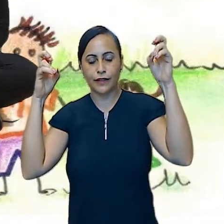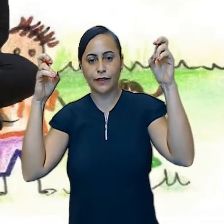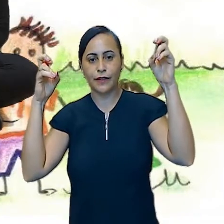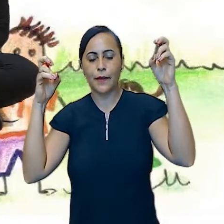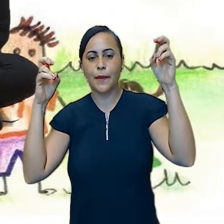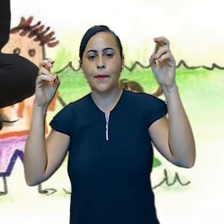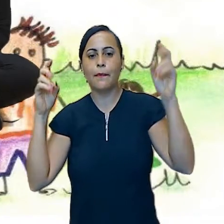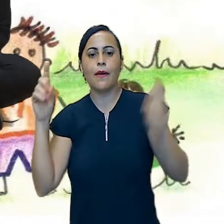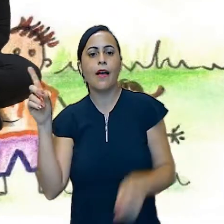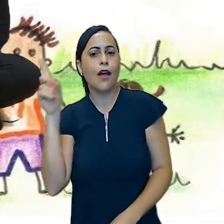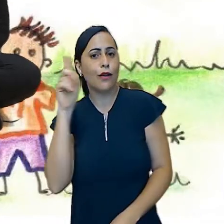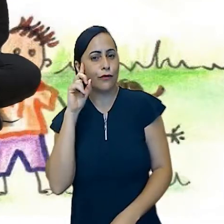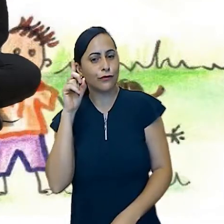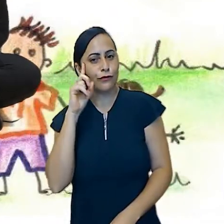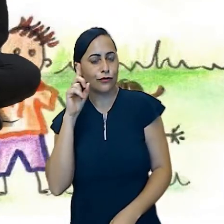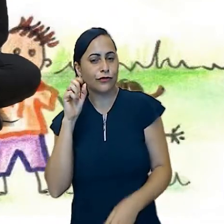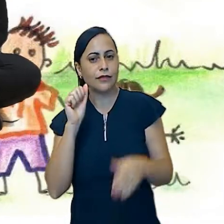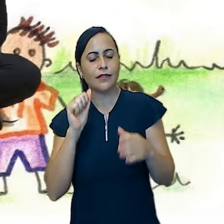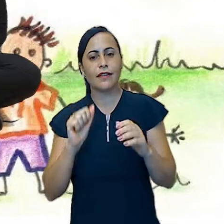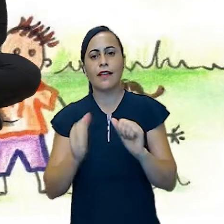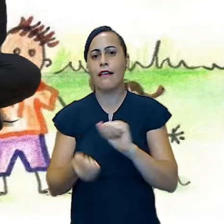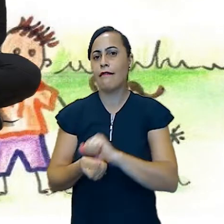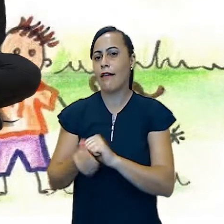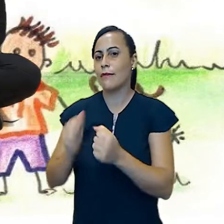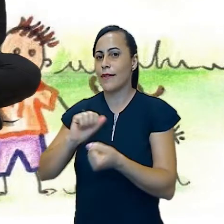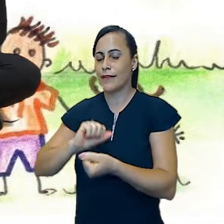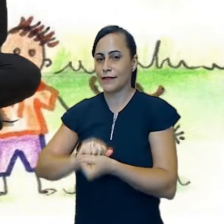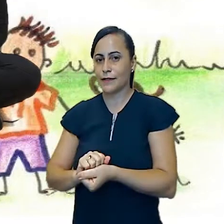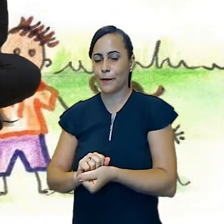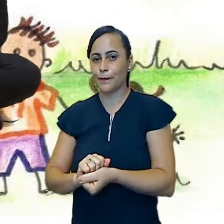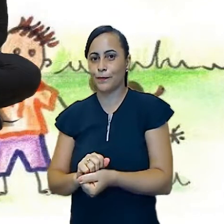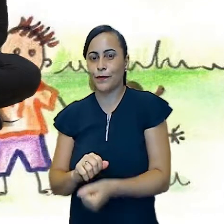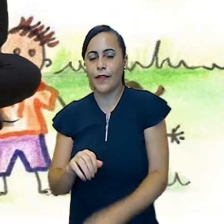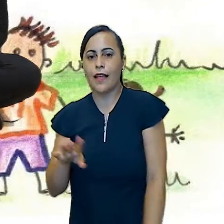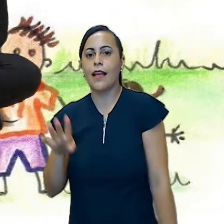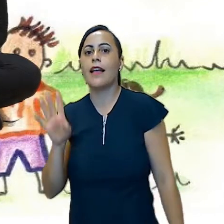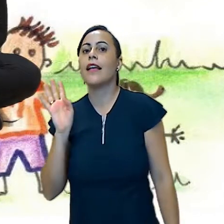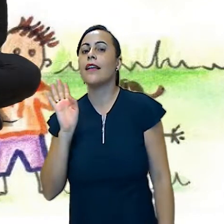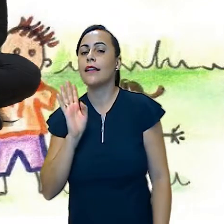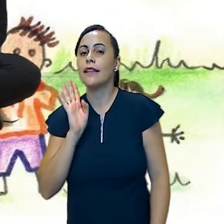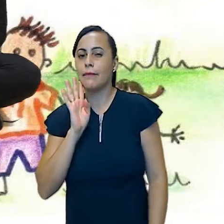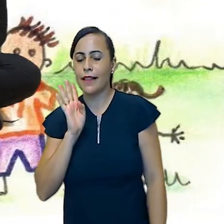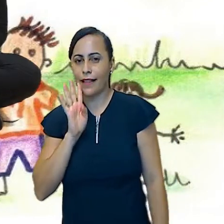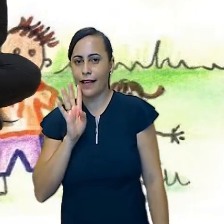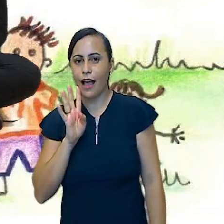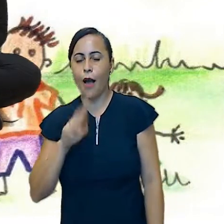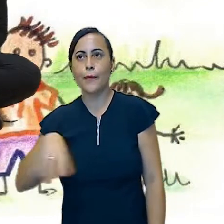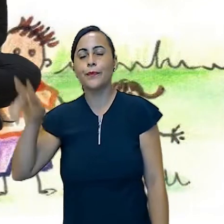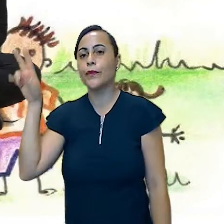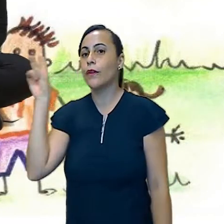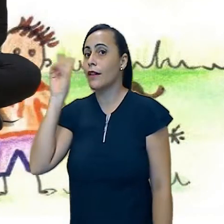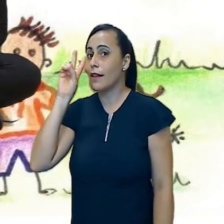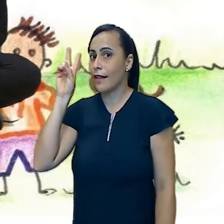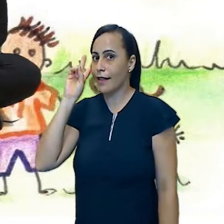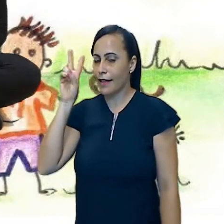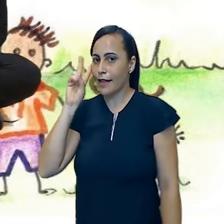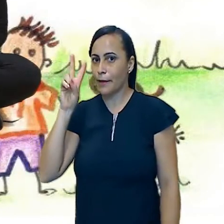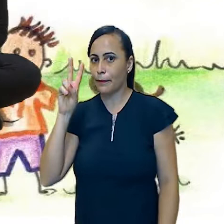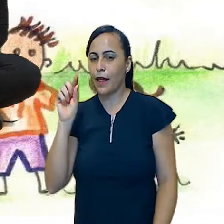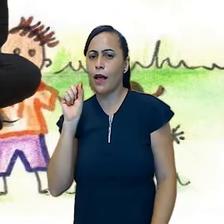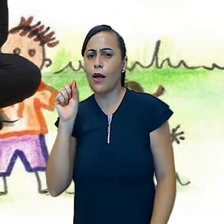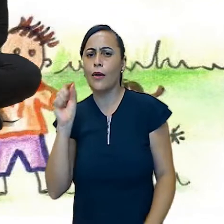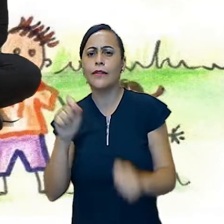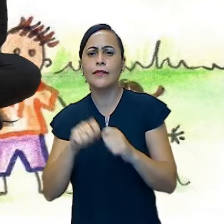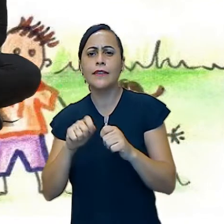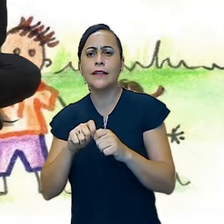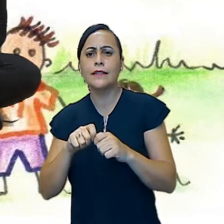rotina e adaptação. E nada melhor do que relembrar alguns momentos que a gente faz dentro da